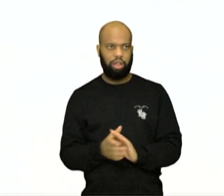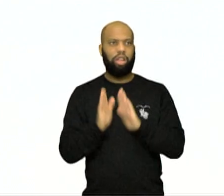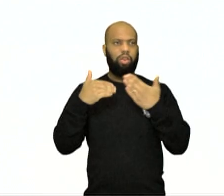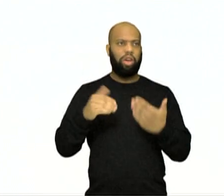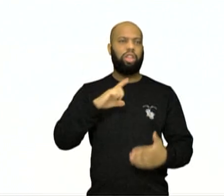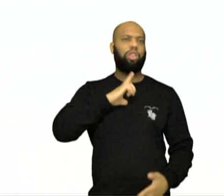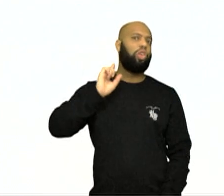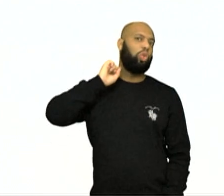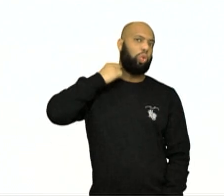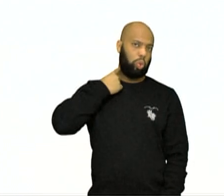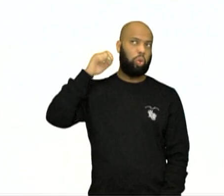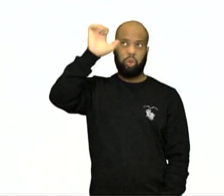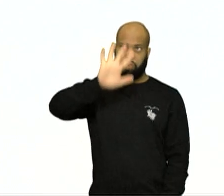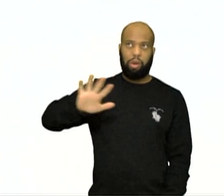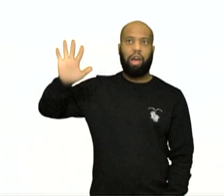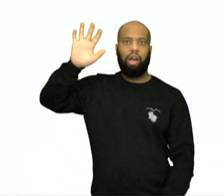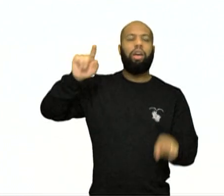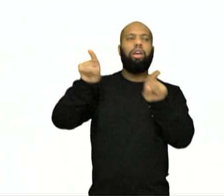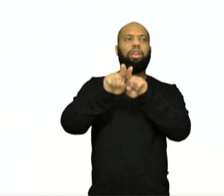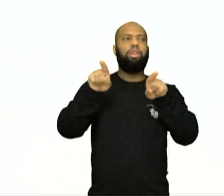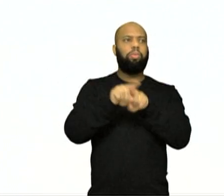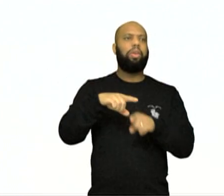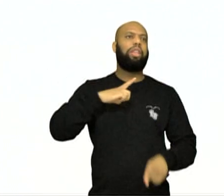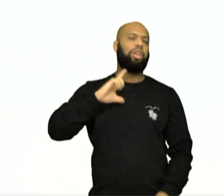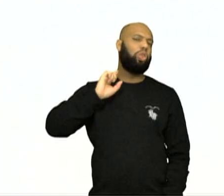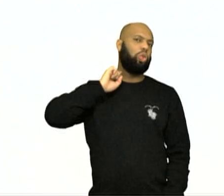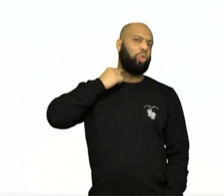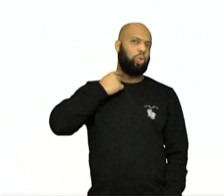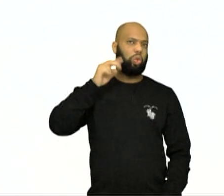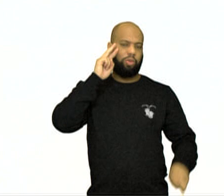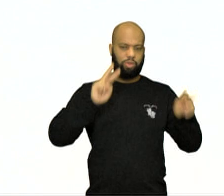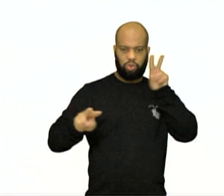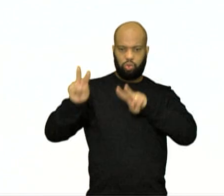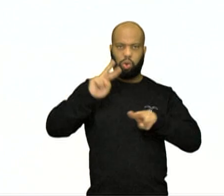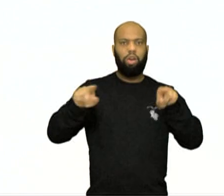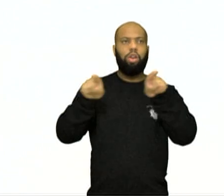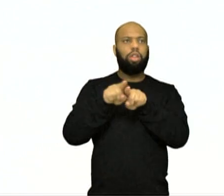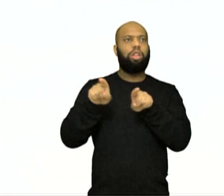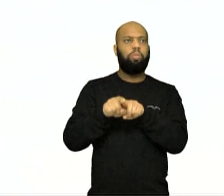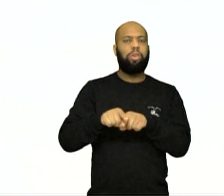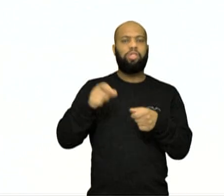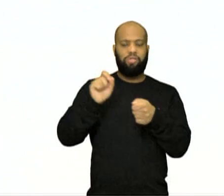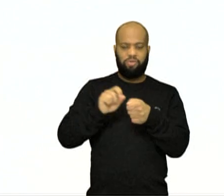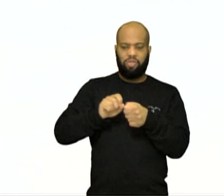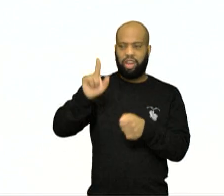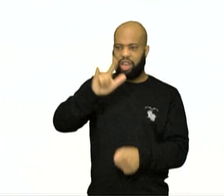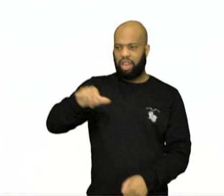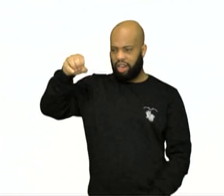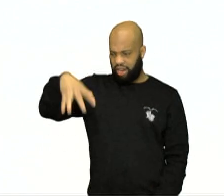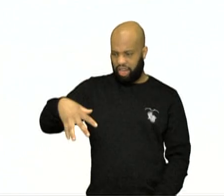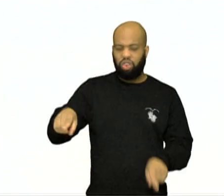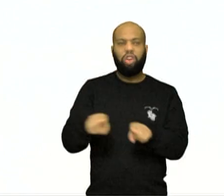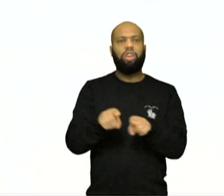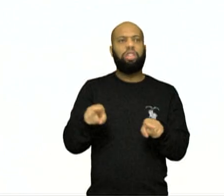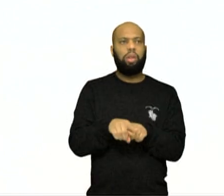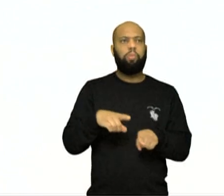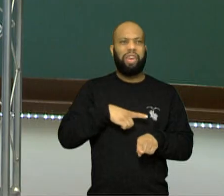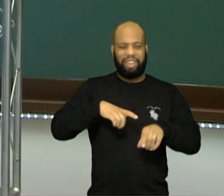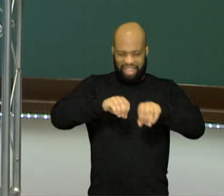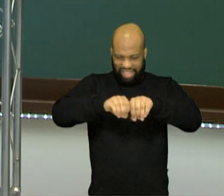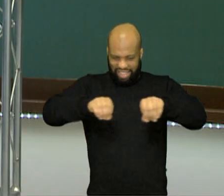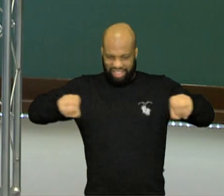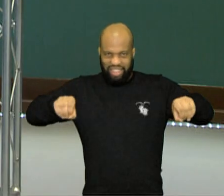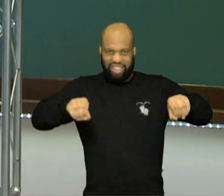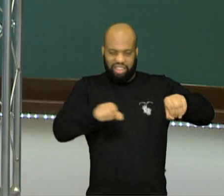poluição atmosférica, a poluição visual, produção de lixo, a questão do esgoto e das